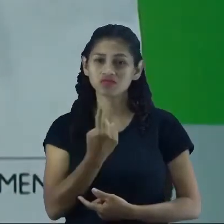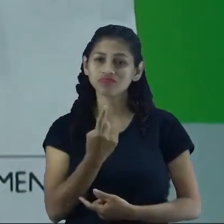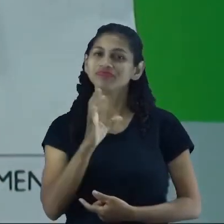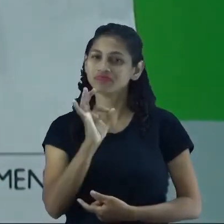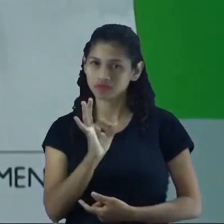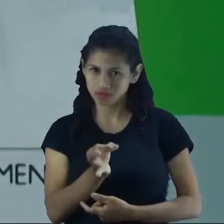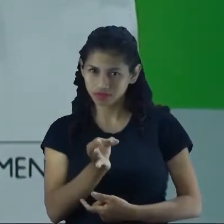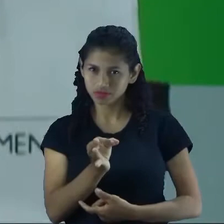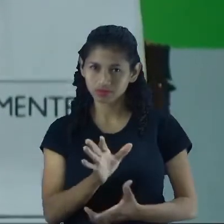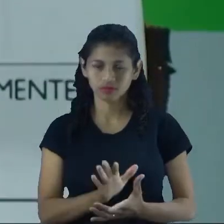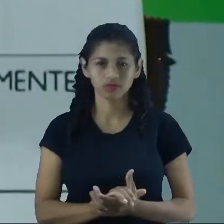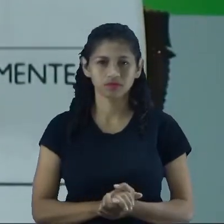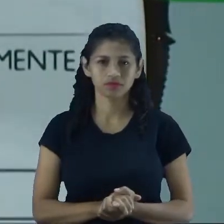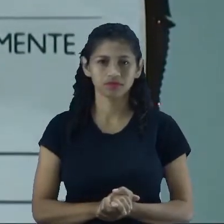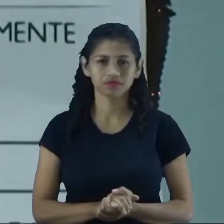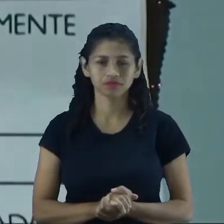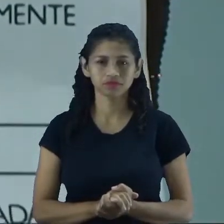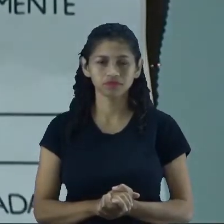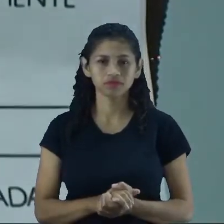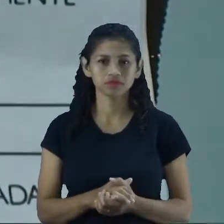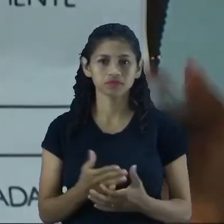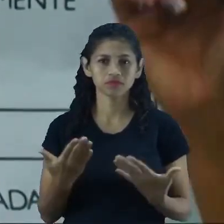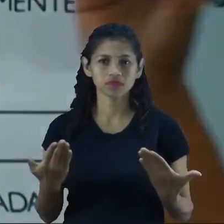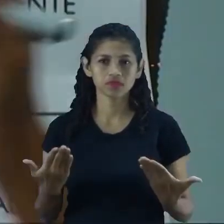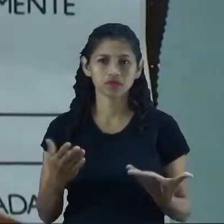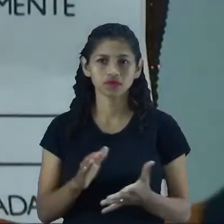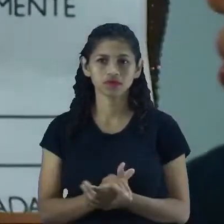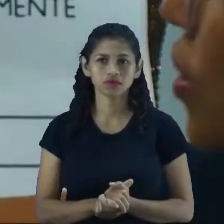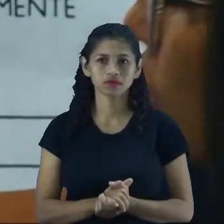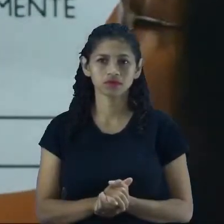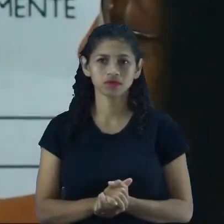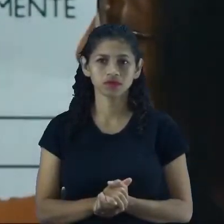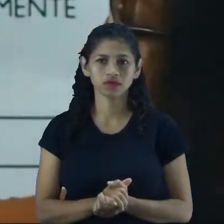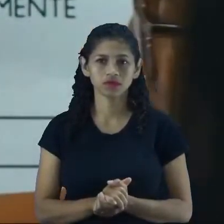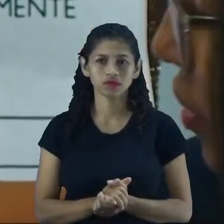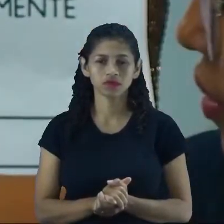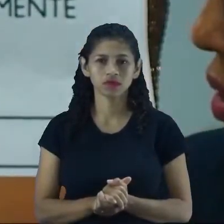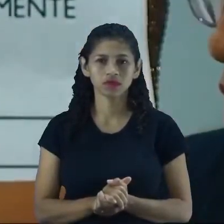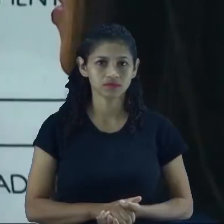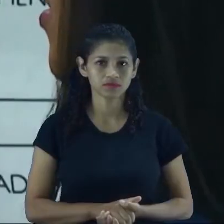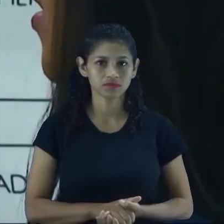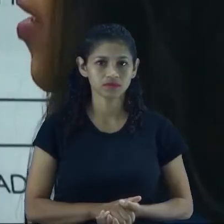certo? Então, olha só, vamos aqui responder a nossa pergunta.